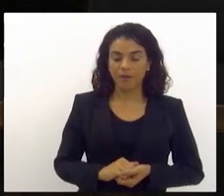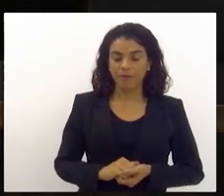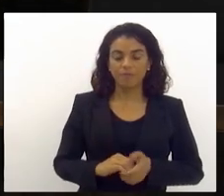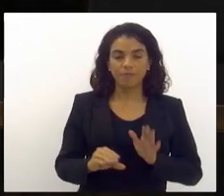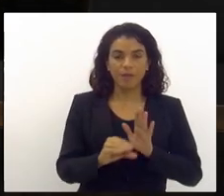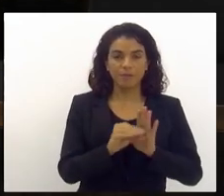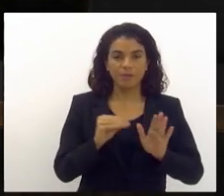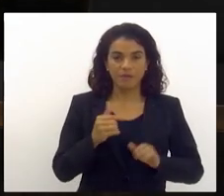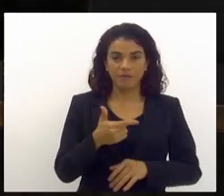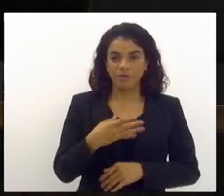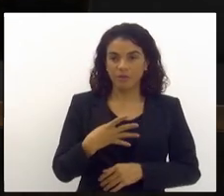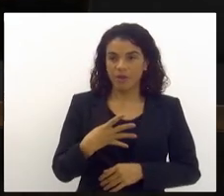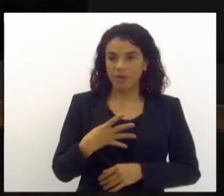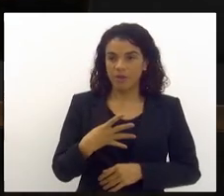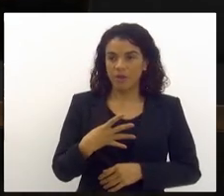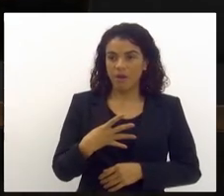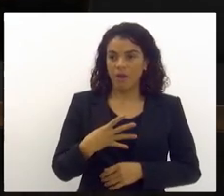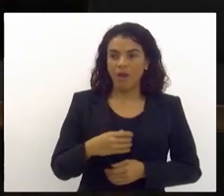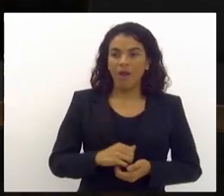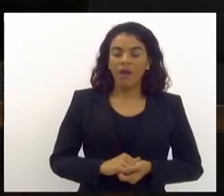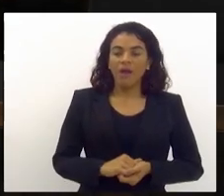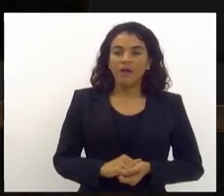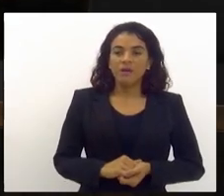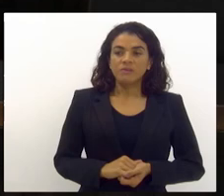emenda 24.